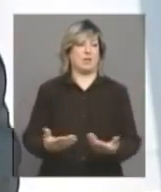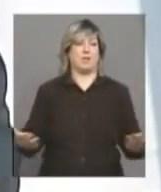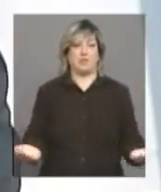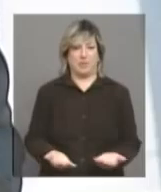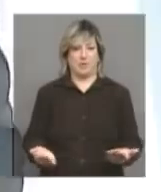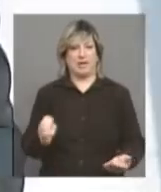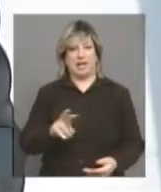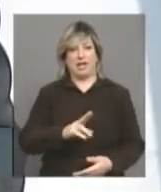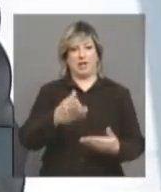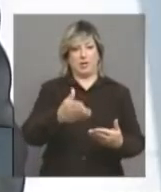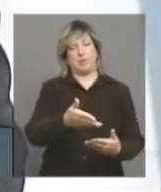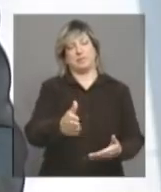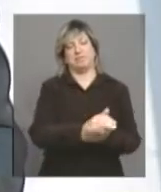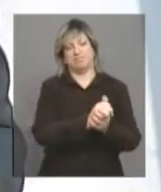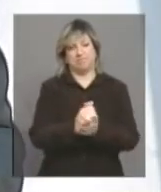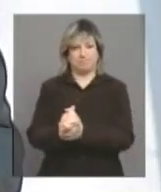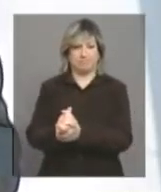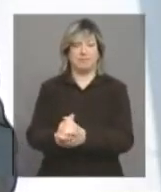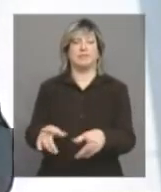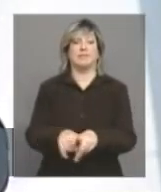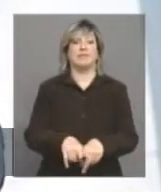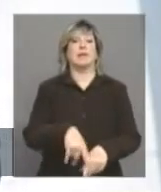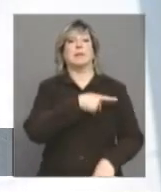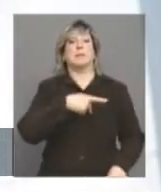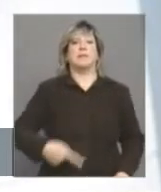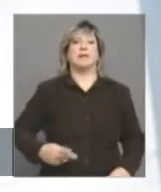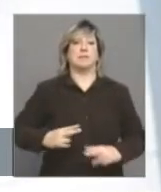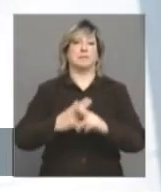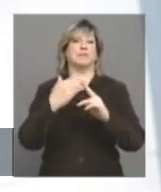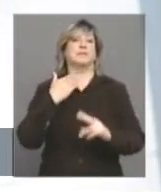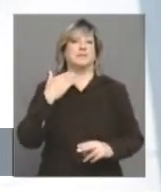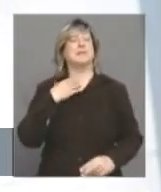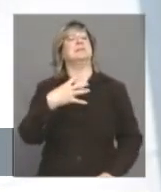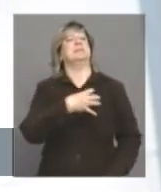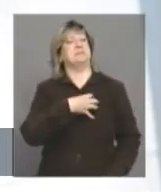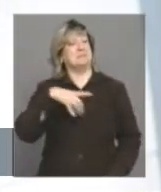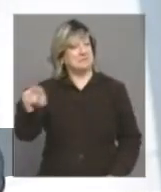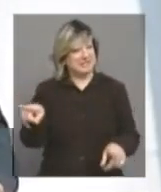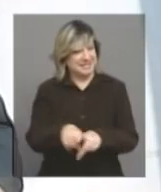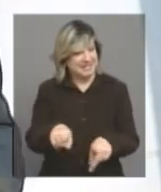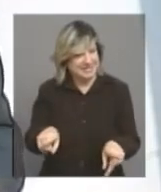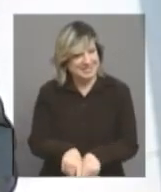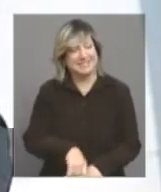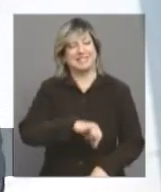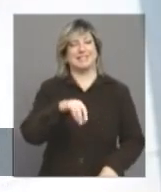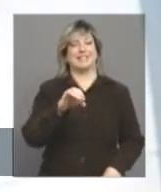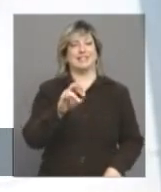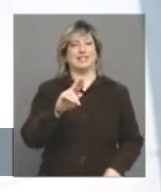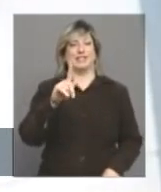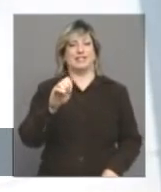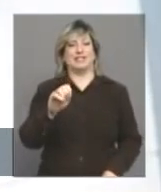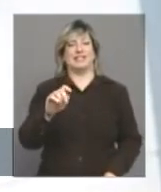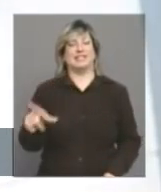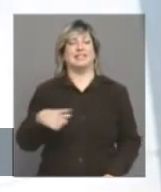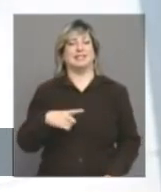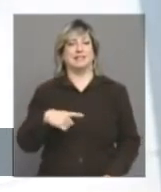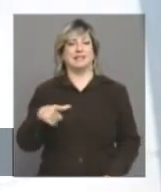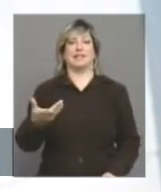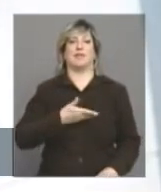nome. Presidente da Caixa, baiano também, Jorge Hereda, companheiro dessa